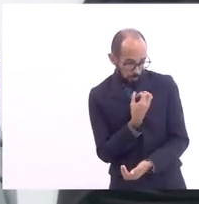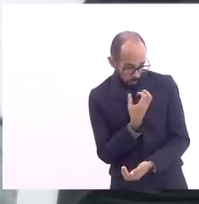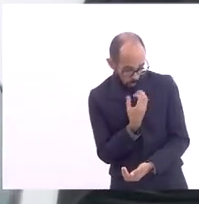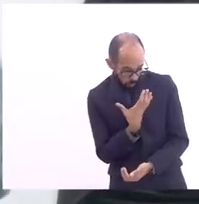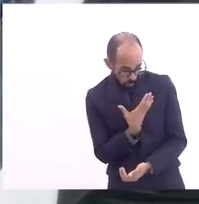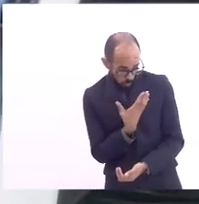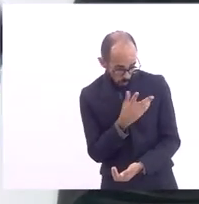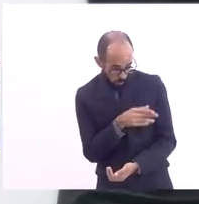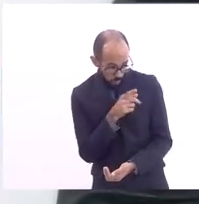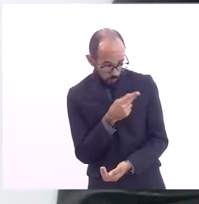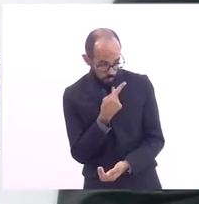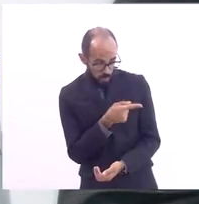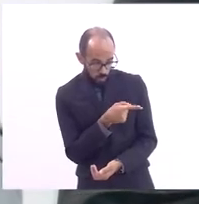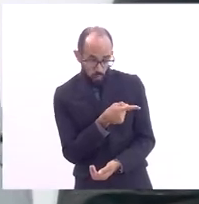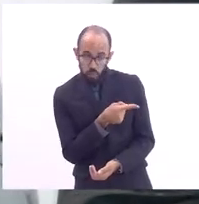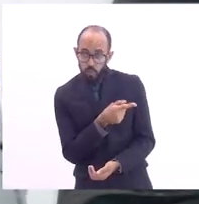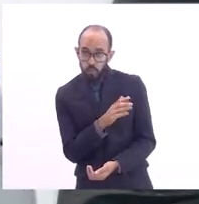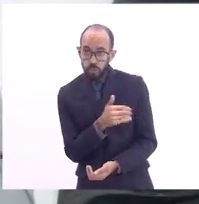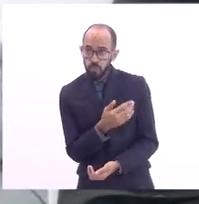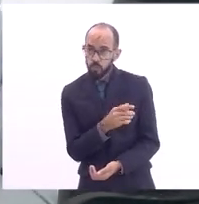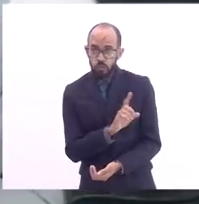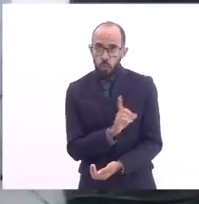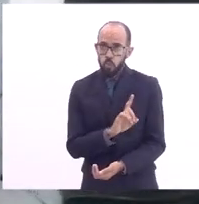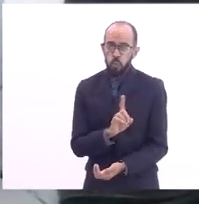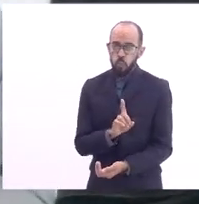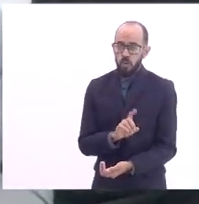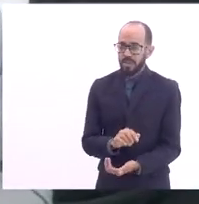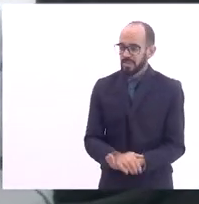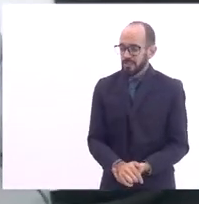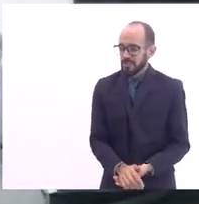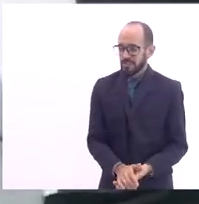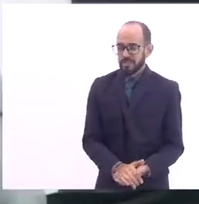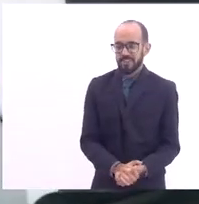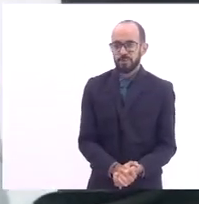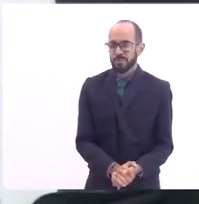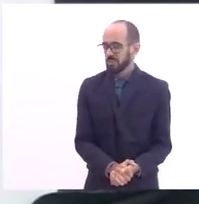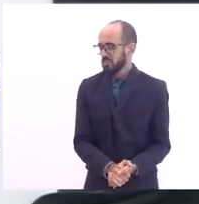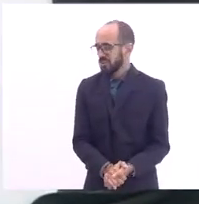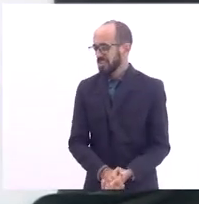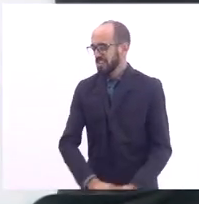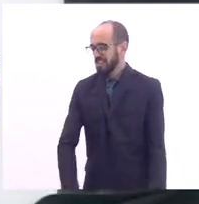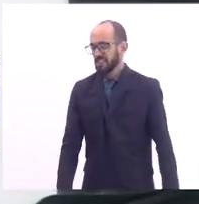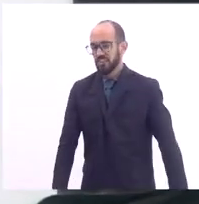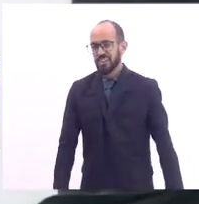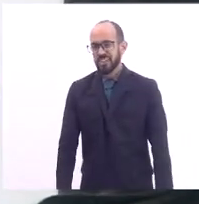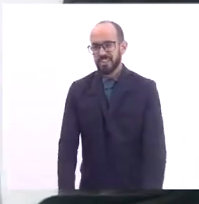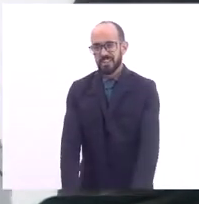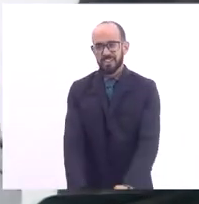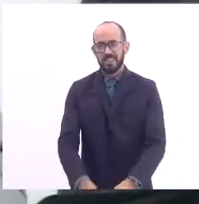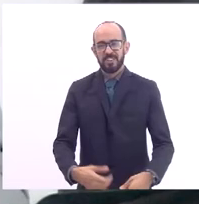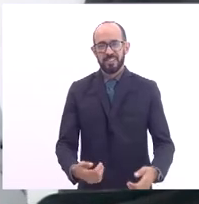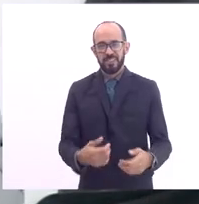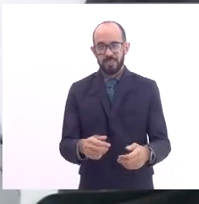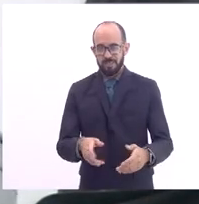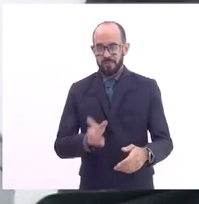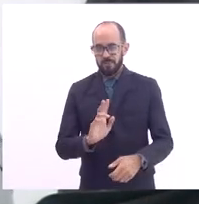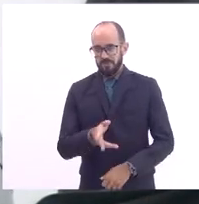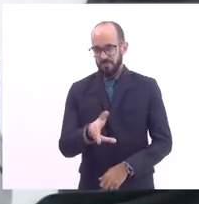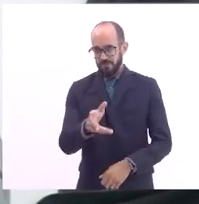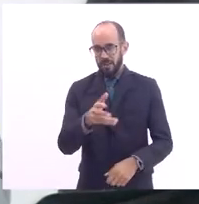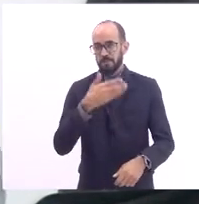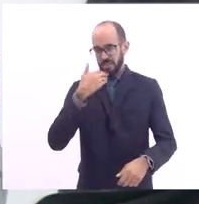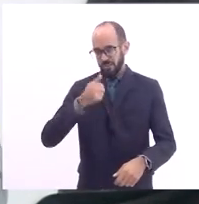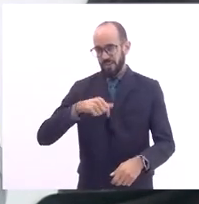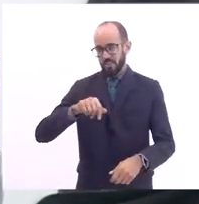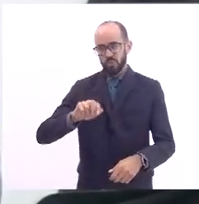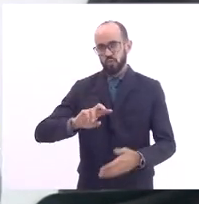como disseram aqui, ah, então a apresentação diz que está ótimo. Não, não está bom. Estar melhorando não significa que está bom, mas está melhorando. E